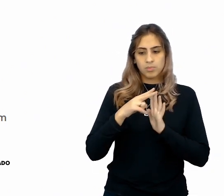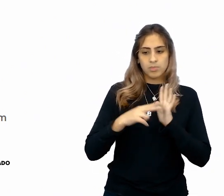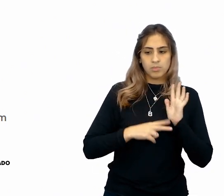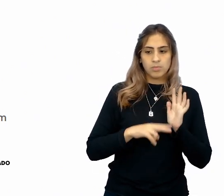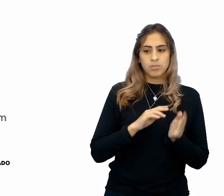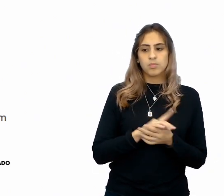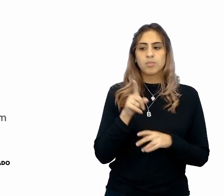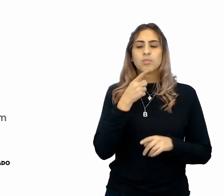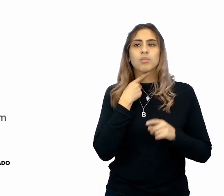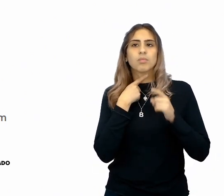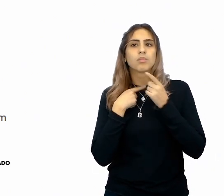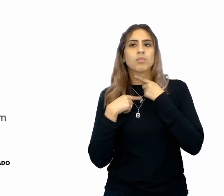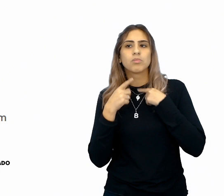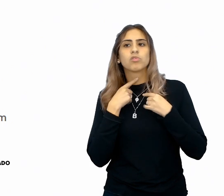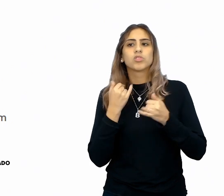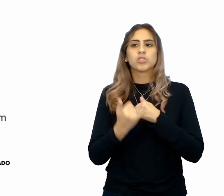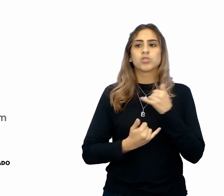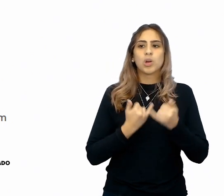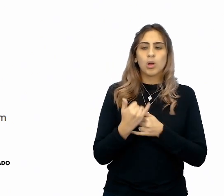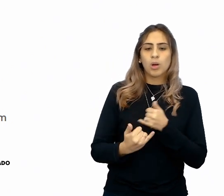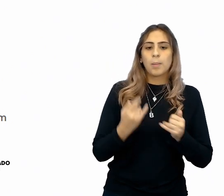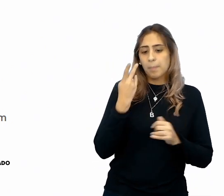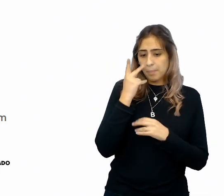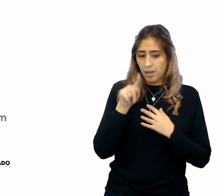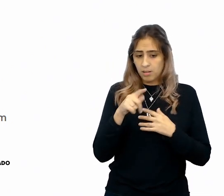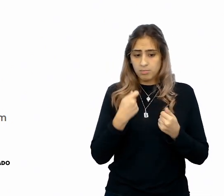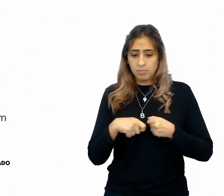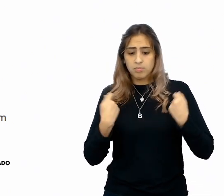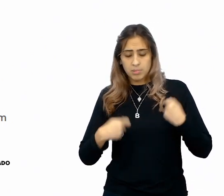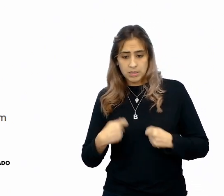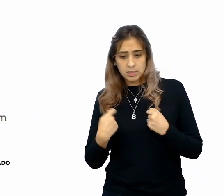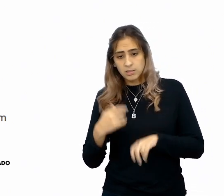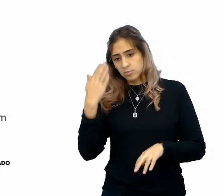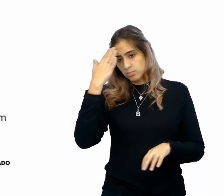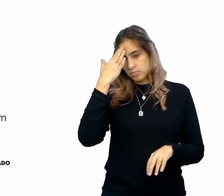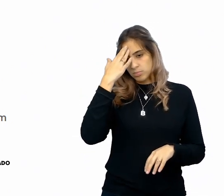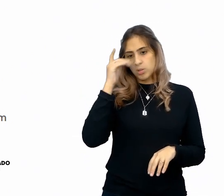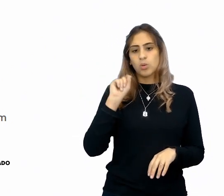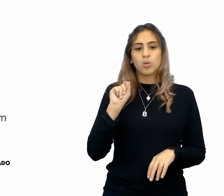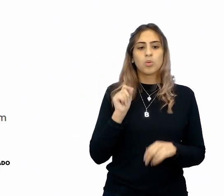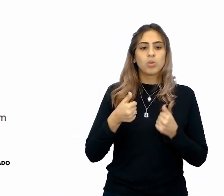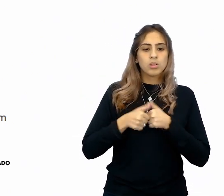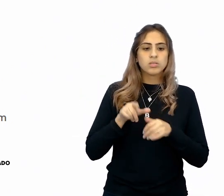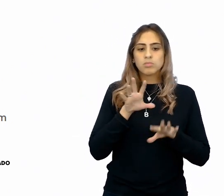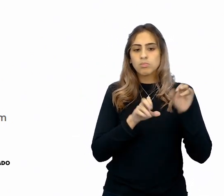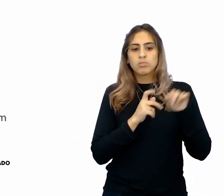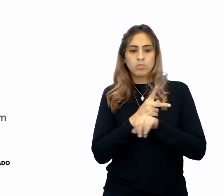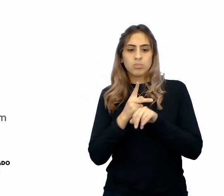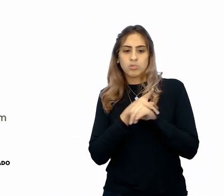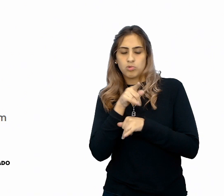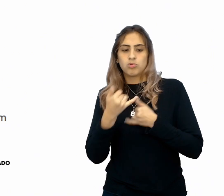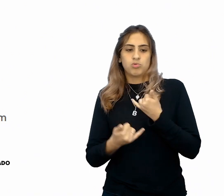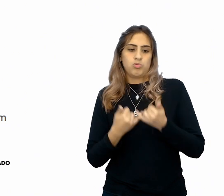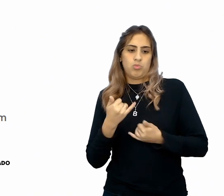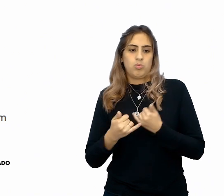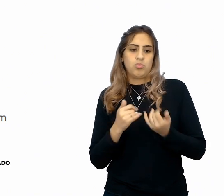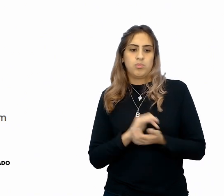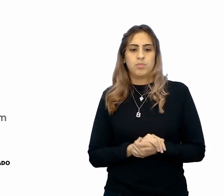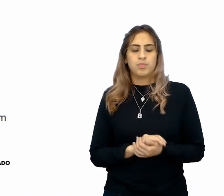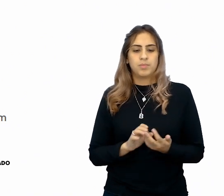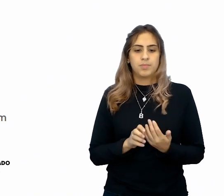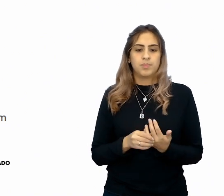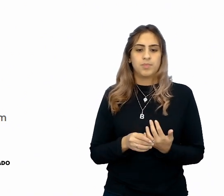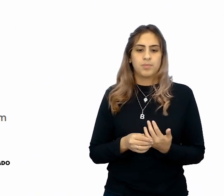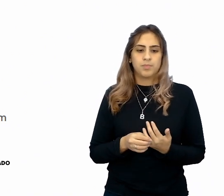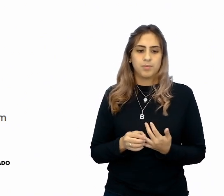que desejam jogar e, para isso, precisam saber o que estão buscando naquele jogo.